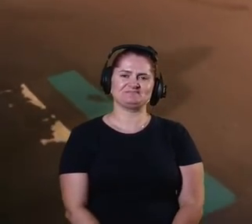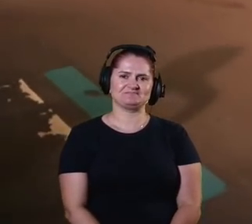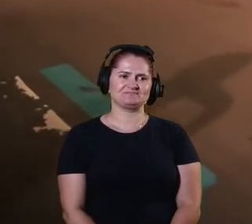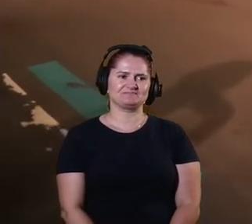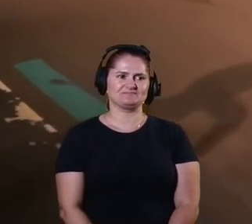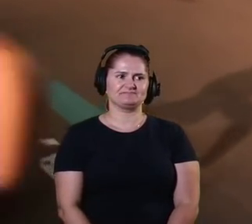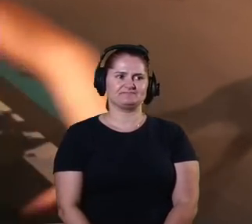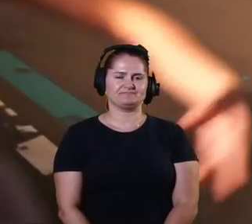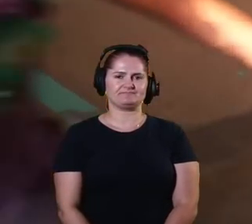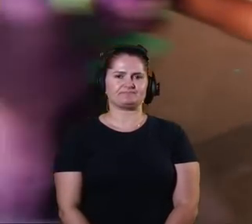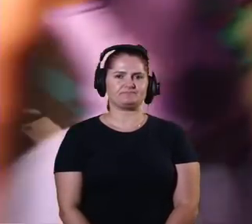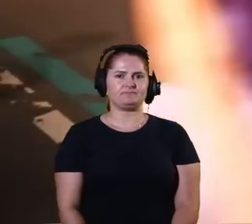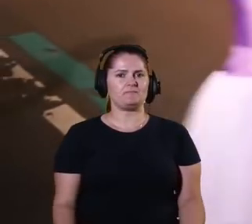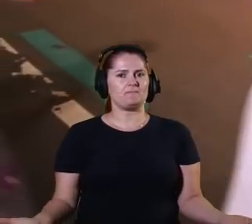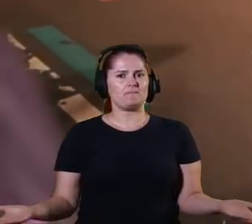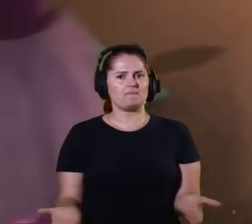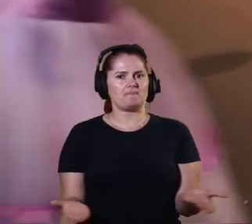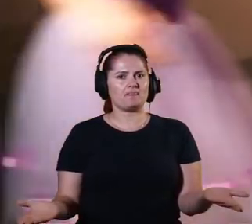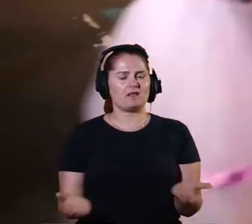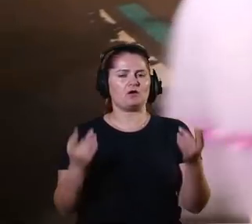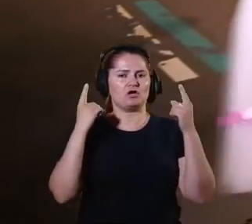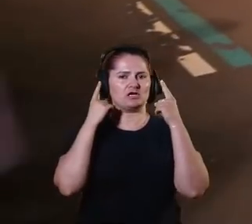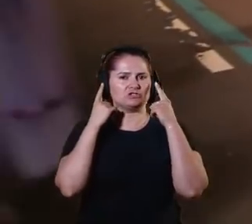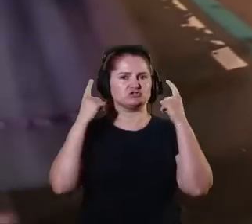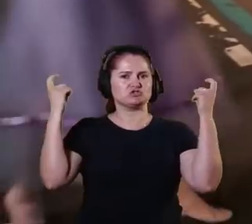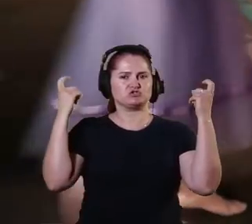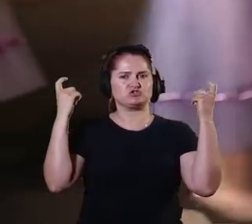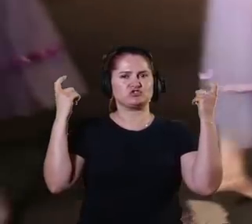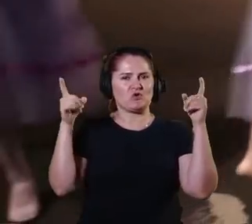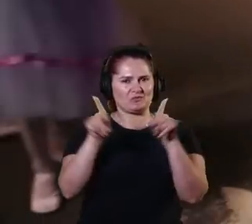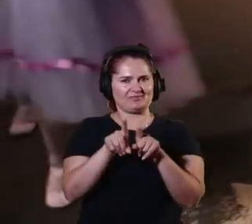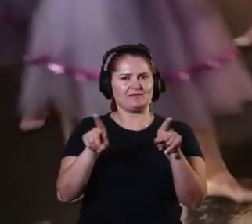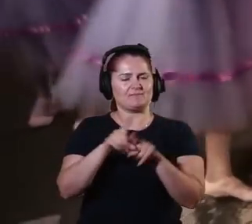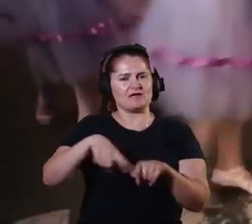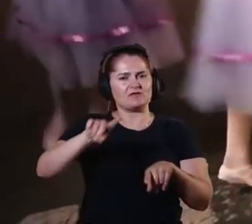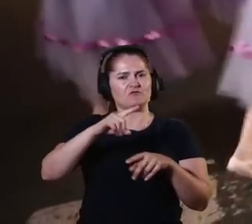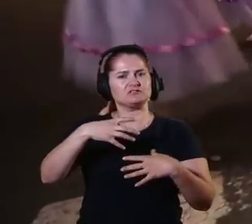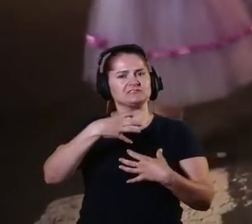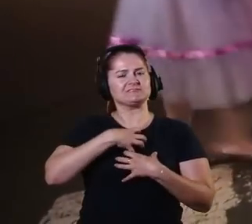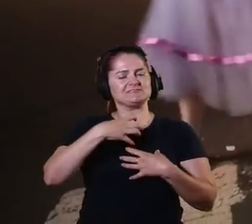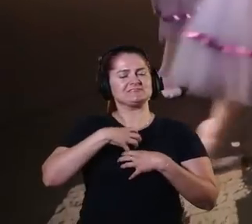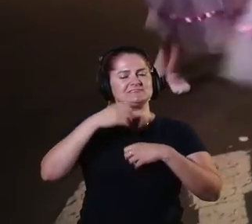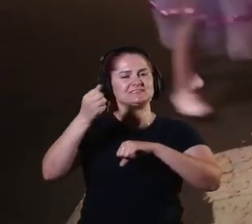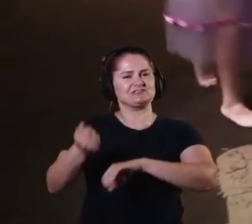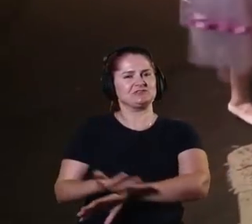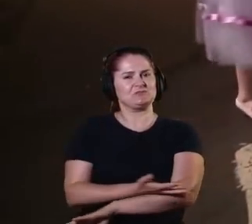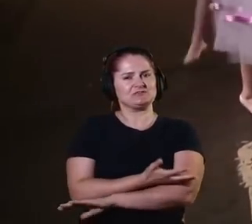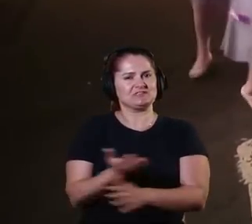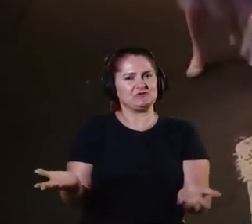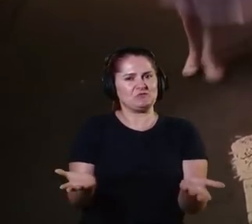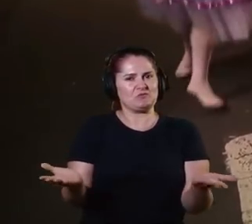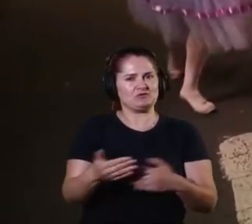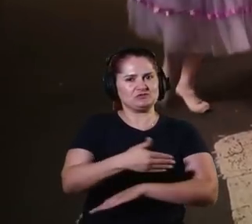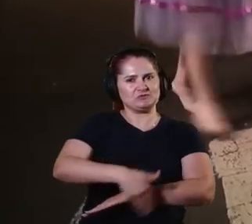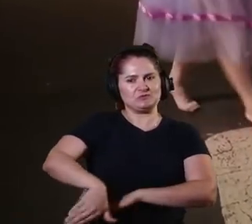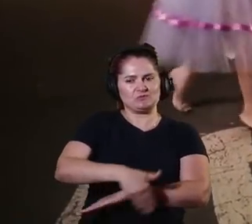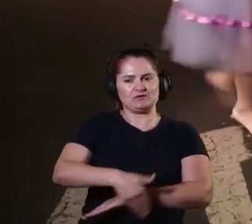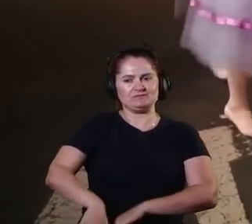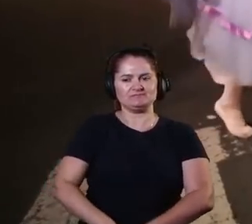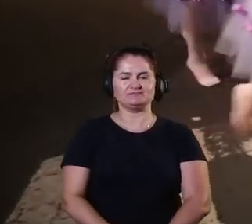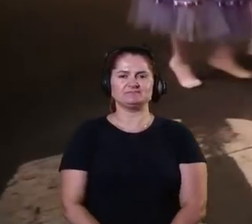Vamos ao som do palco para você sentir também um pouco dessa emoção que nós estamos sentindo aqui na Sinimbu.